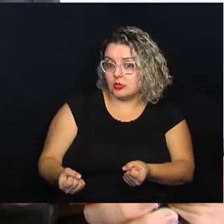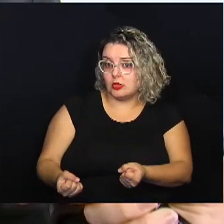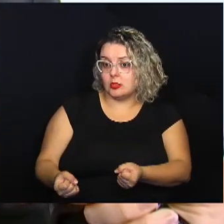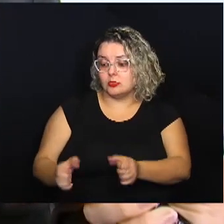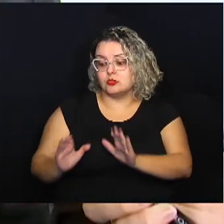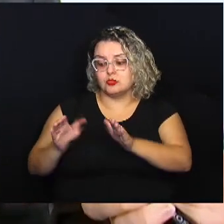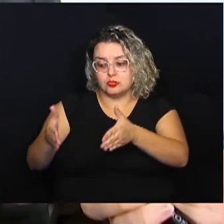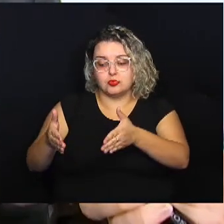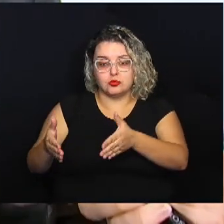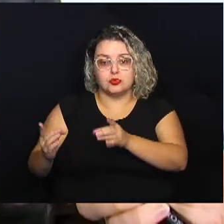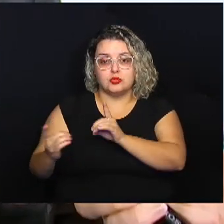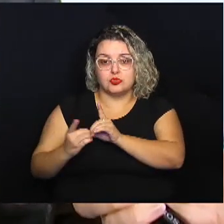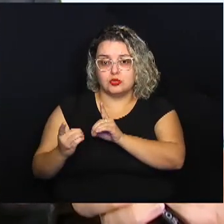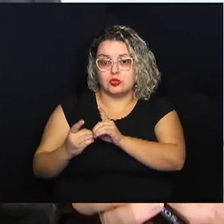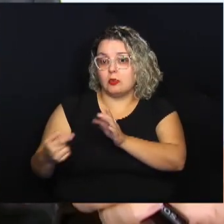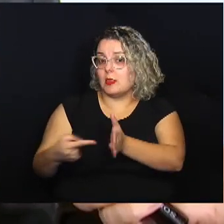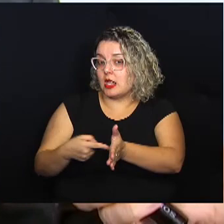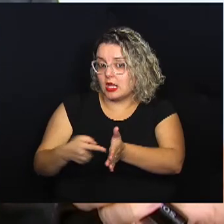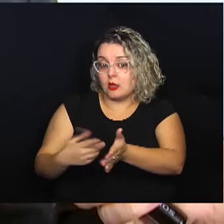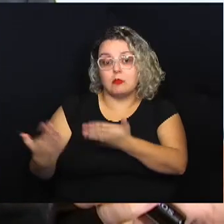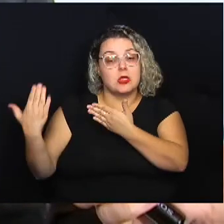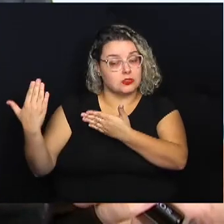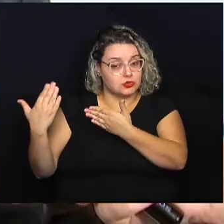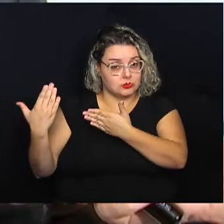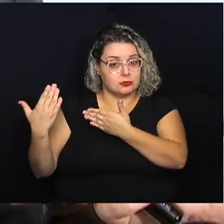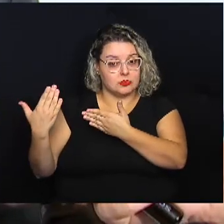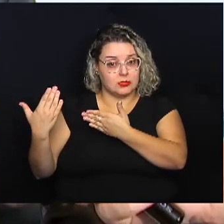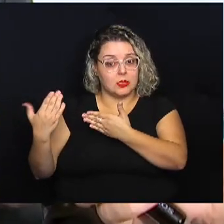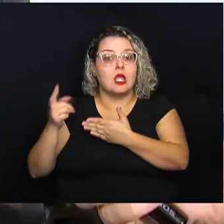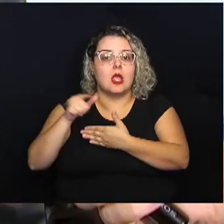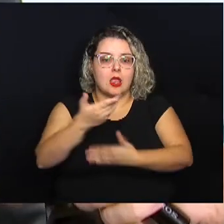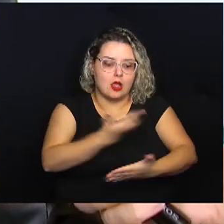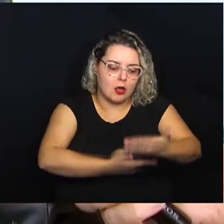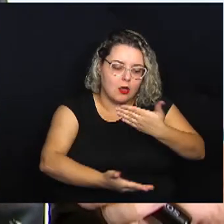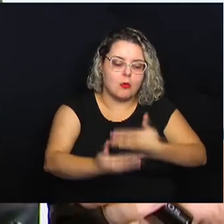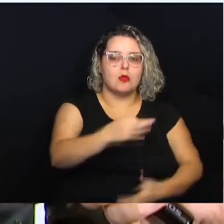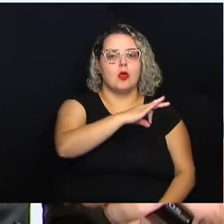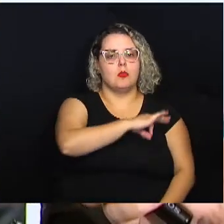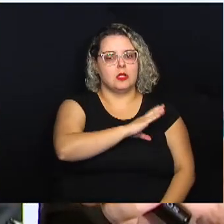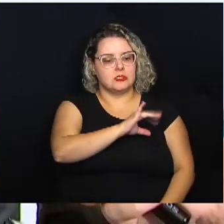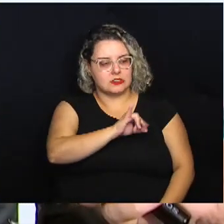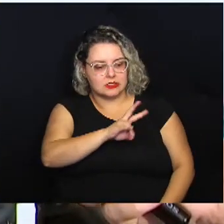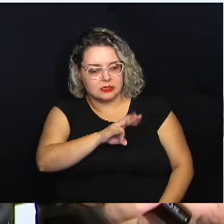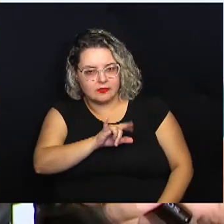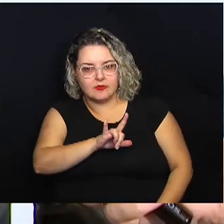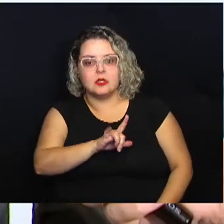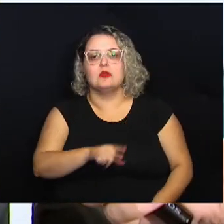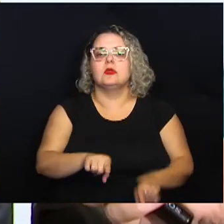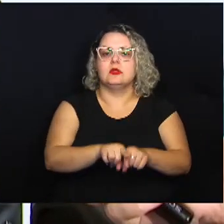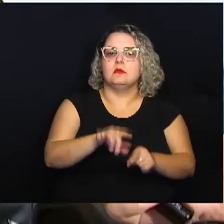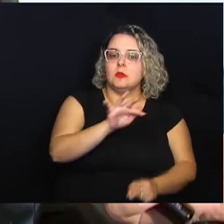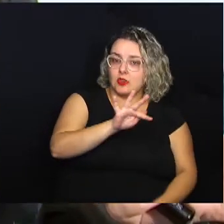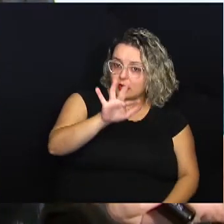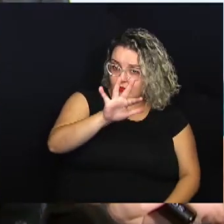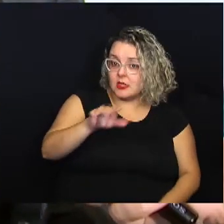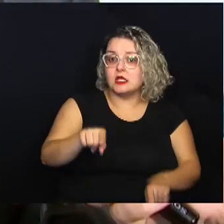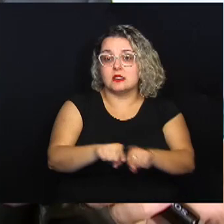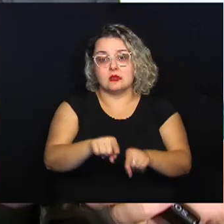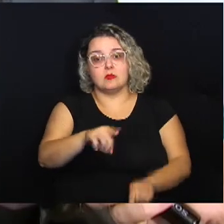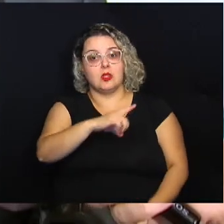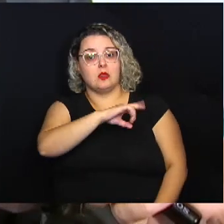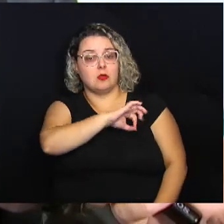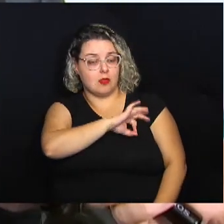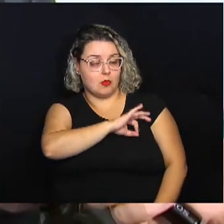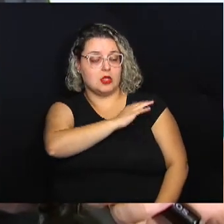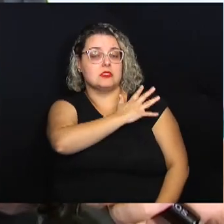prioritário uma denúncia, uma suspeita, ele é compartilhado com a Polícia Civil, com a Polícia Federal e com a Militar. Todo mundo